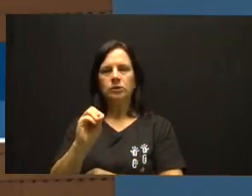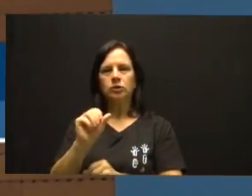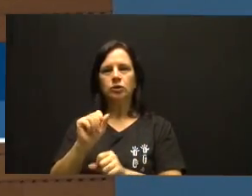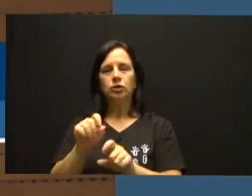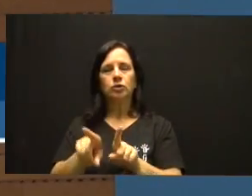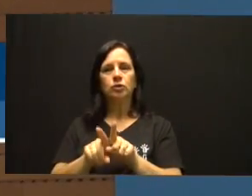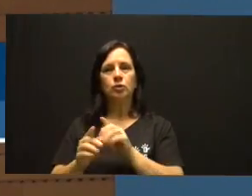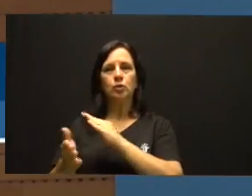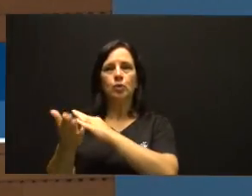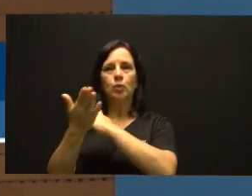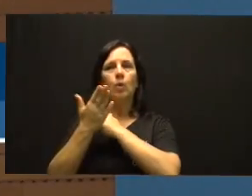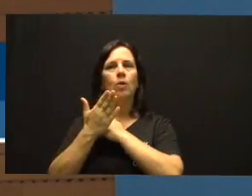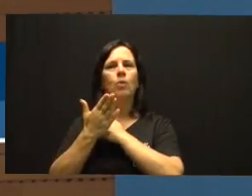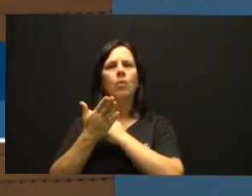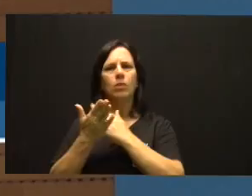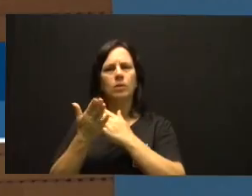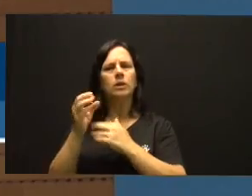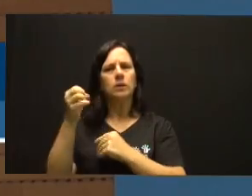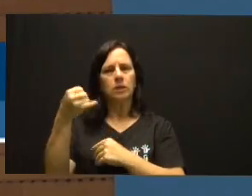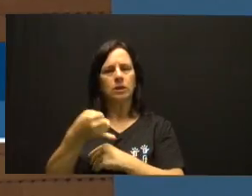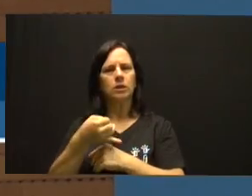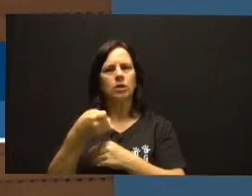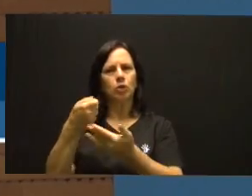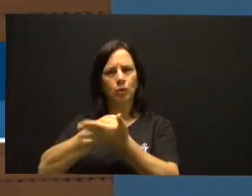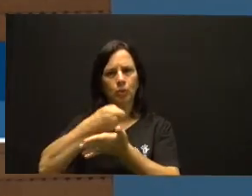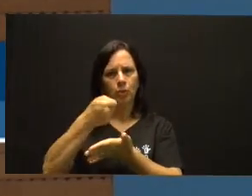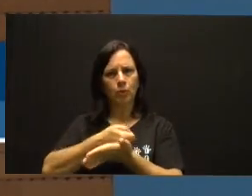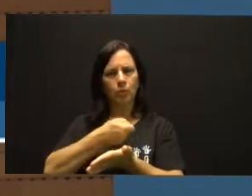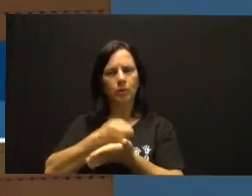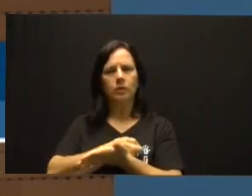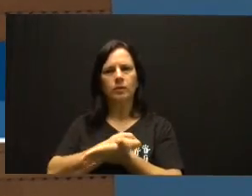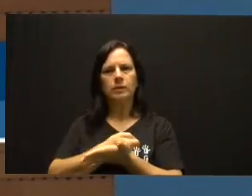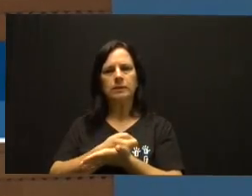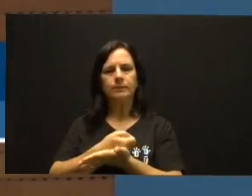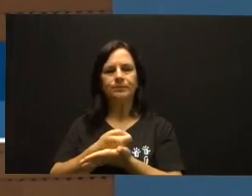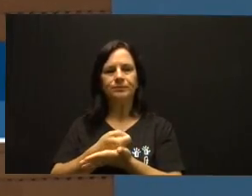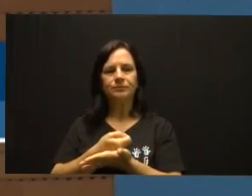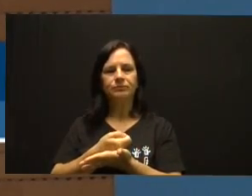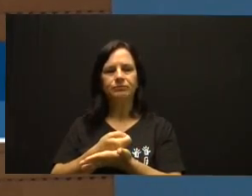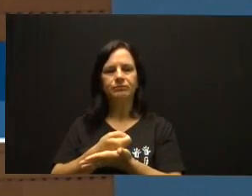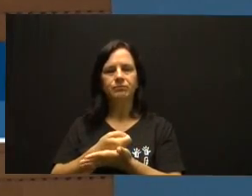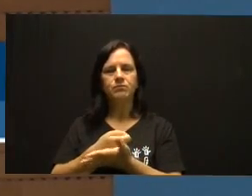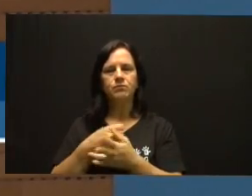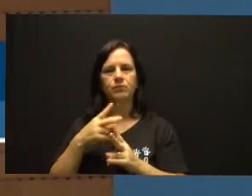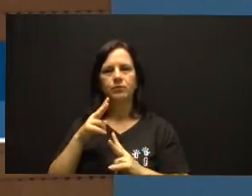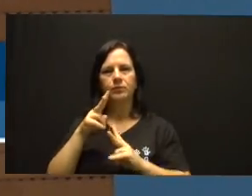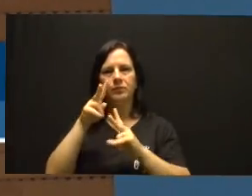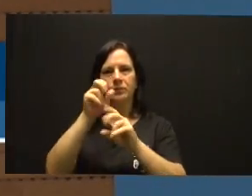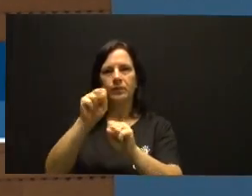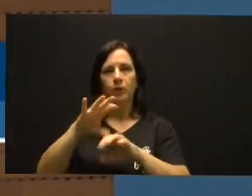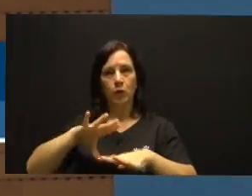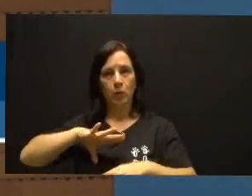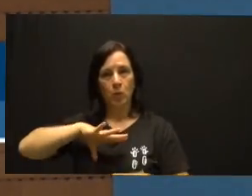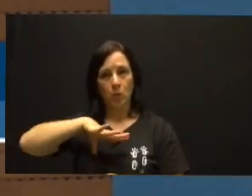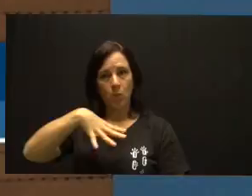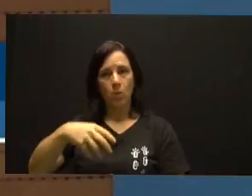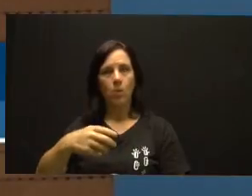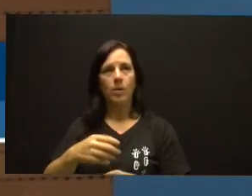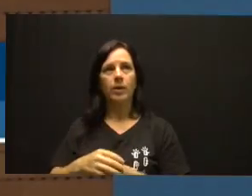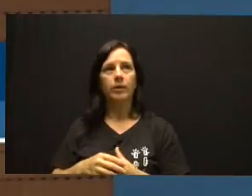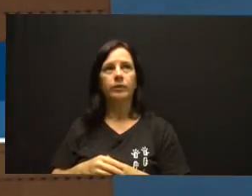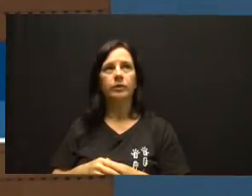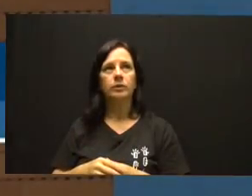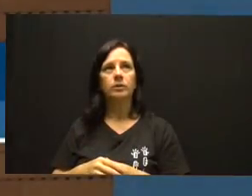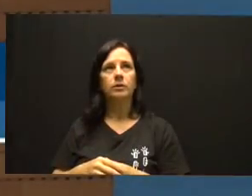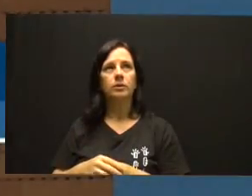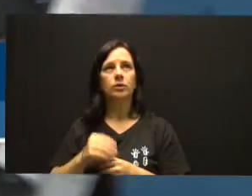buscar o recurso, agora sim, brigar de uma forma sempre forte, sempre com coragem, como sempre fizemos,